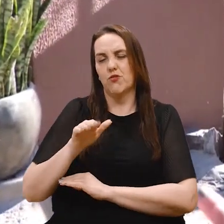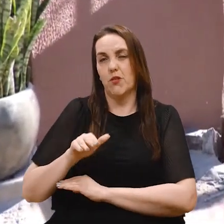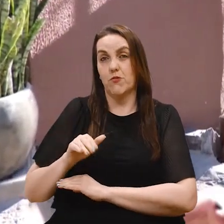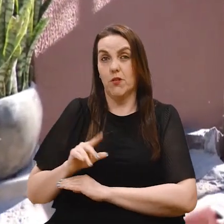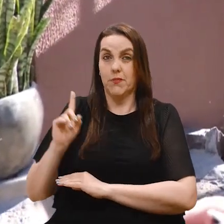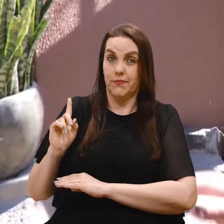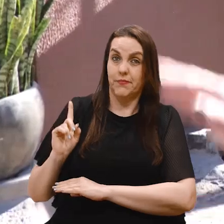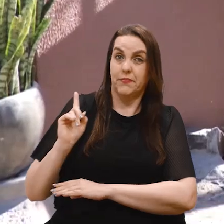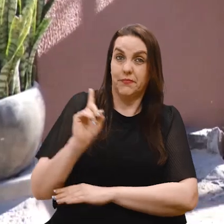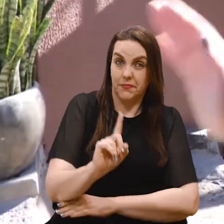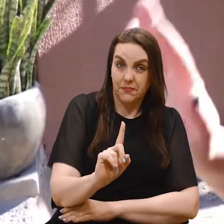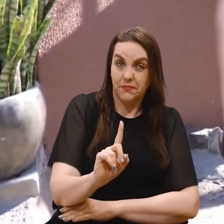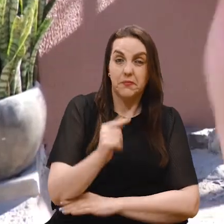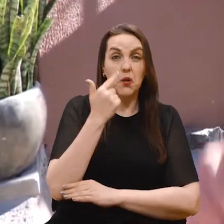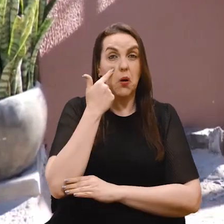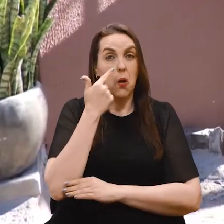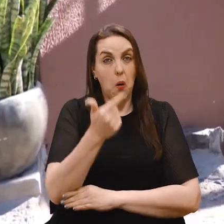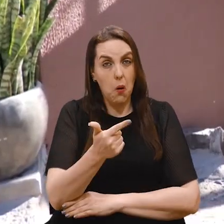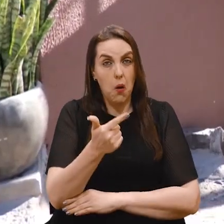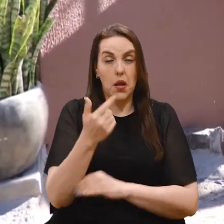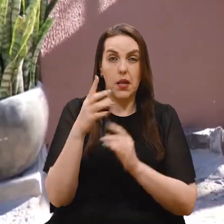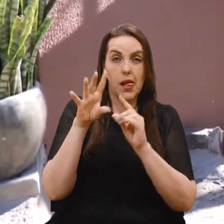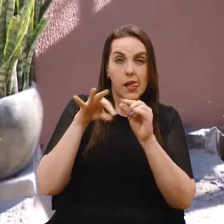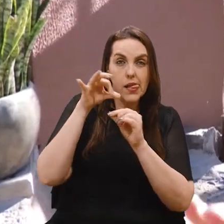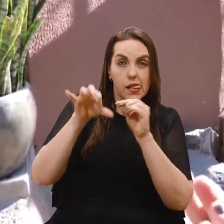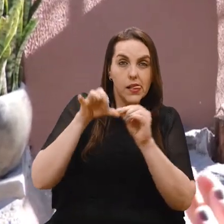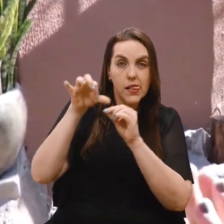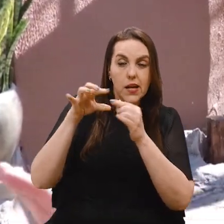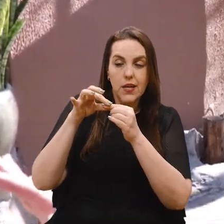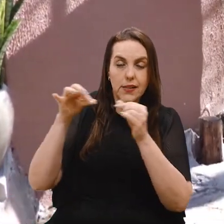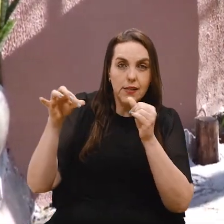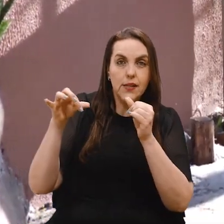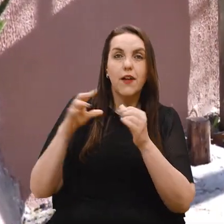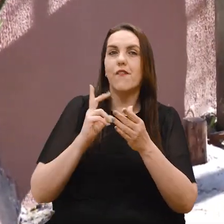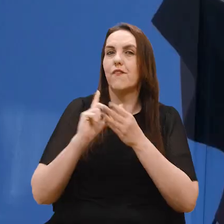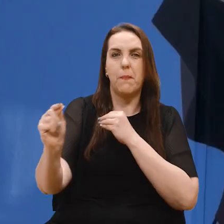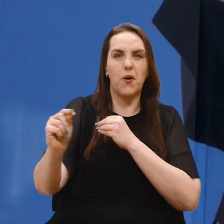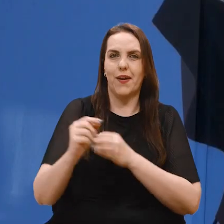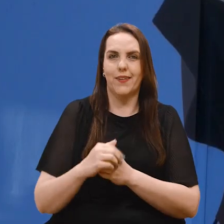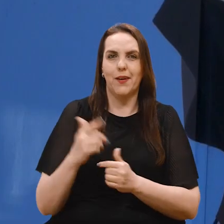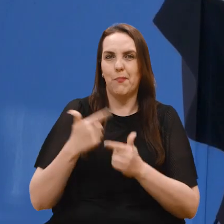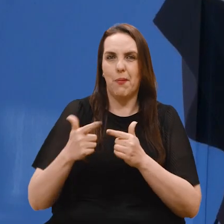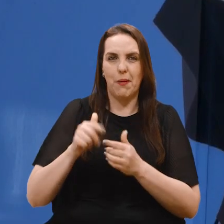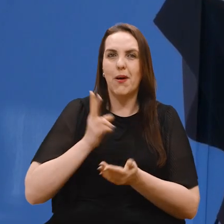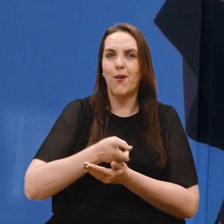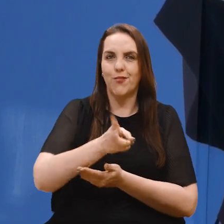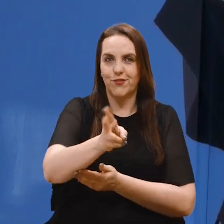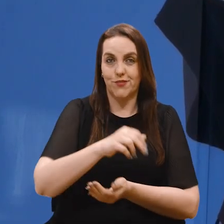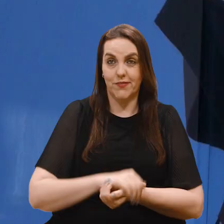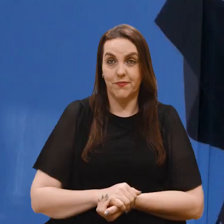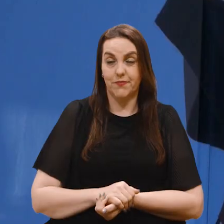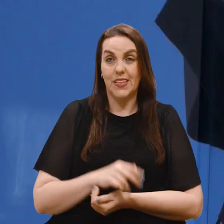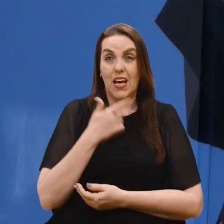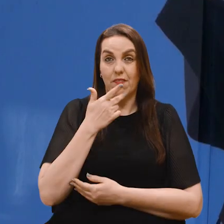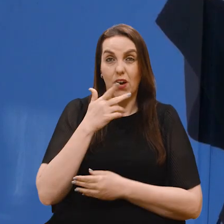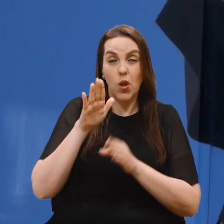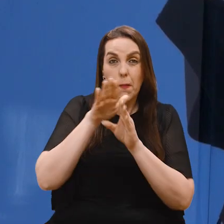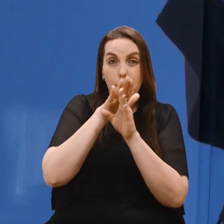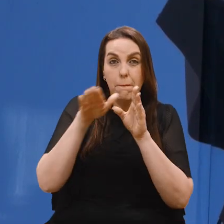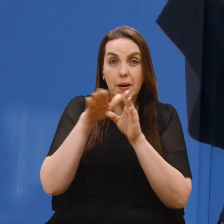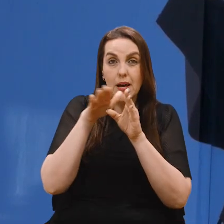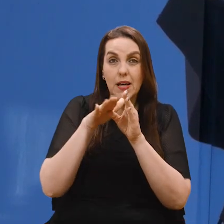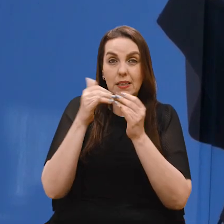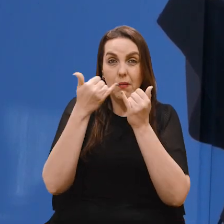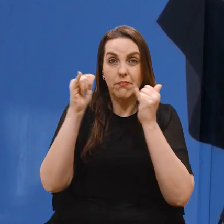vêm, olham, isolam e vão embora. E continua o mesmo problema. Diz ele que colocou uma manta para não passar uma